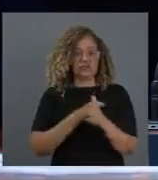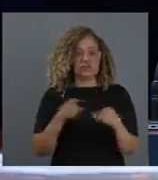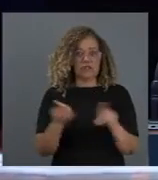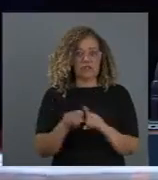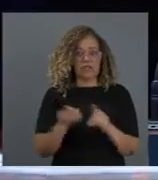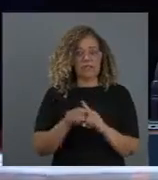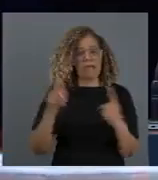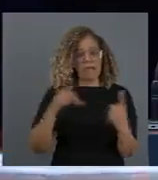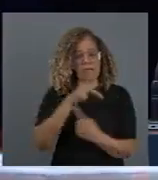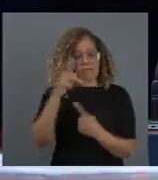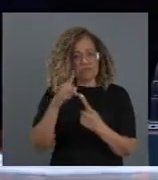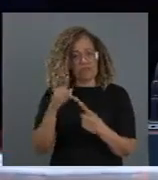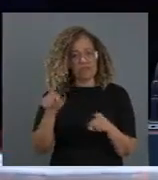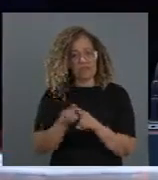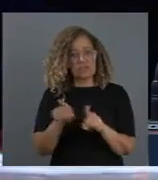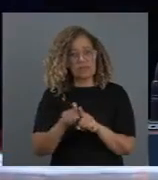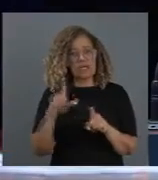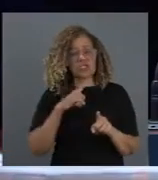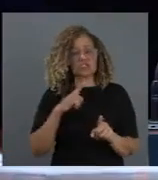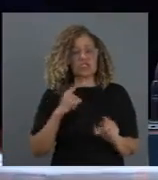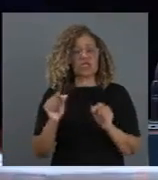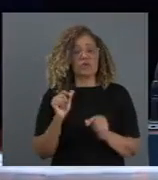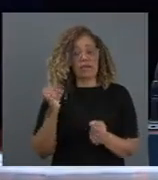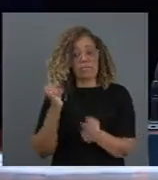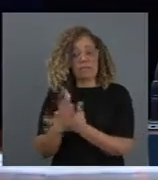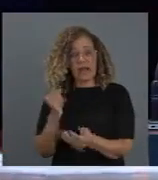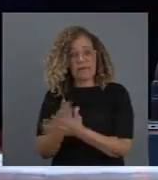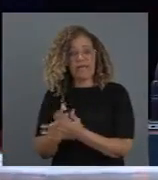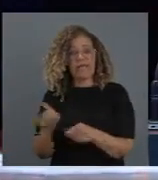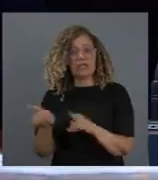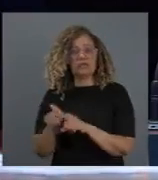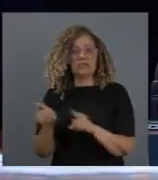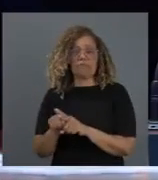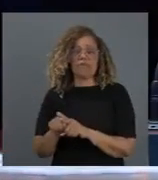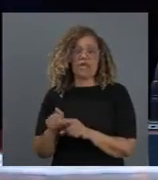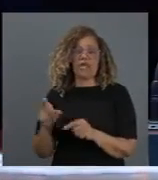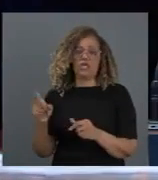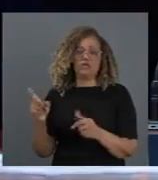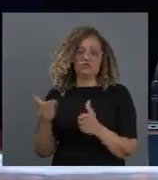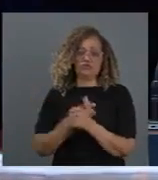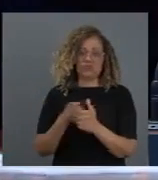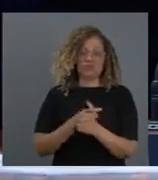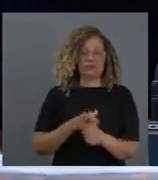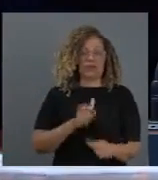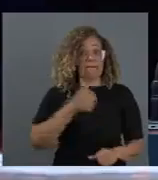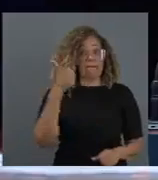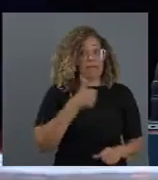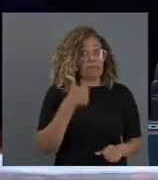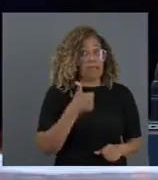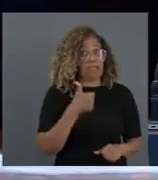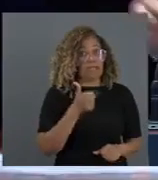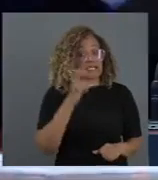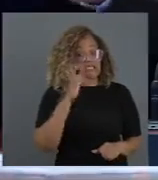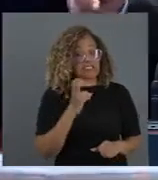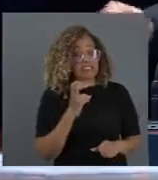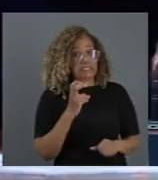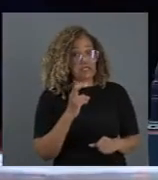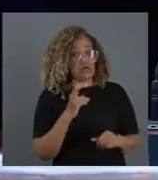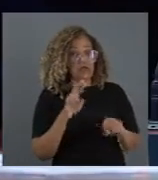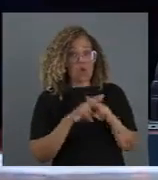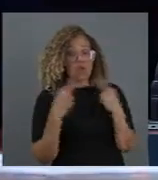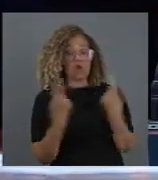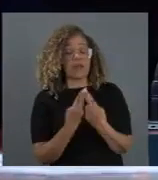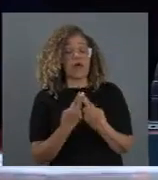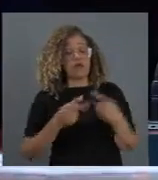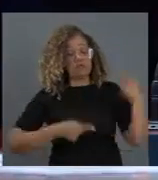e define limites para o pagamento dos precatórios. Será a primeira de 5 sessões de